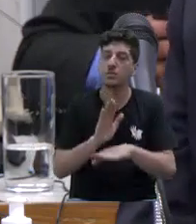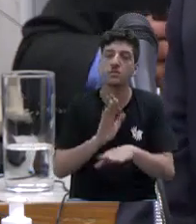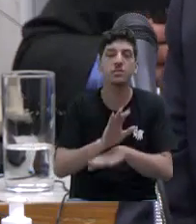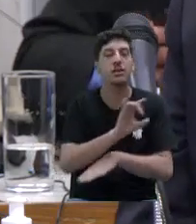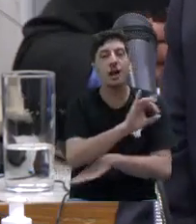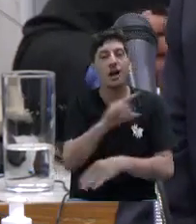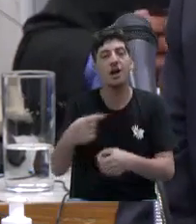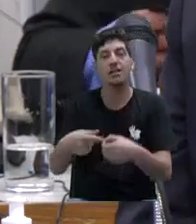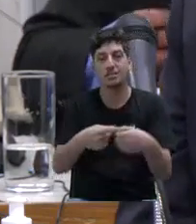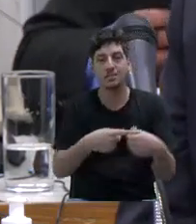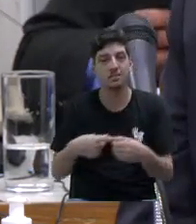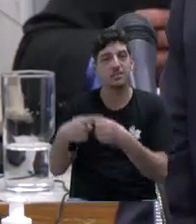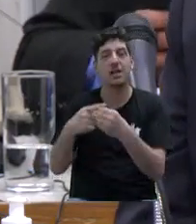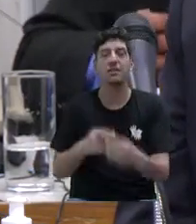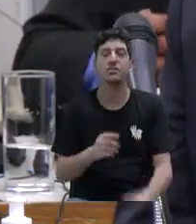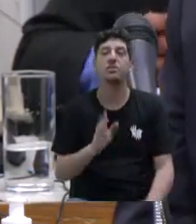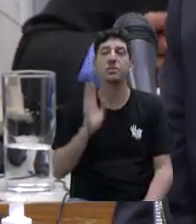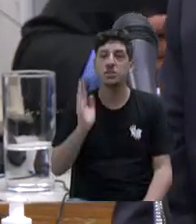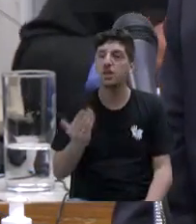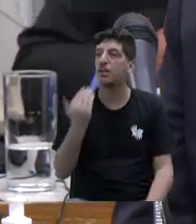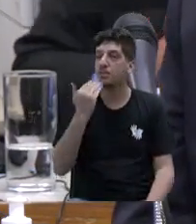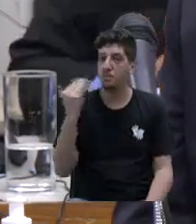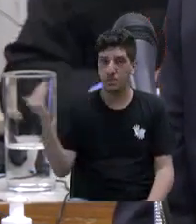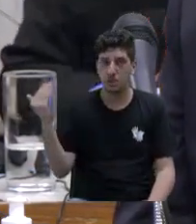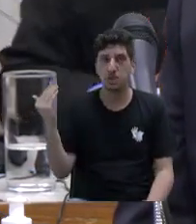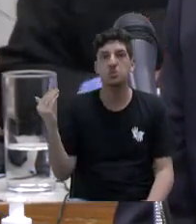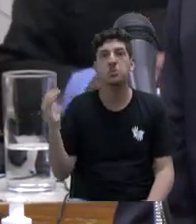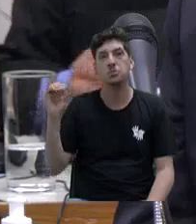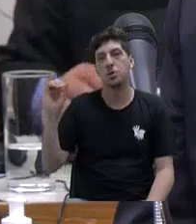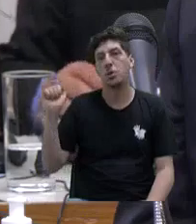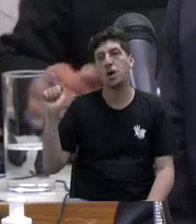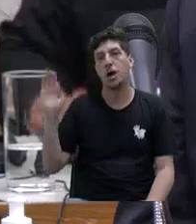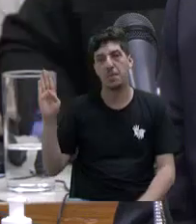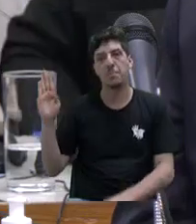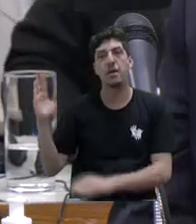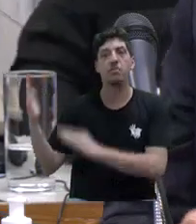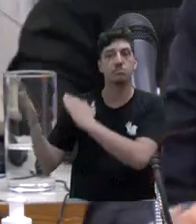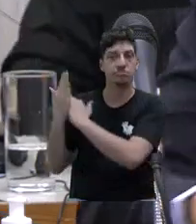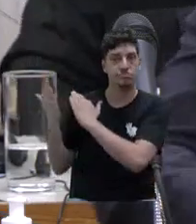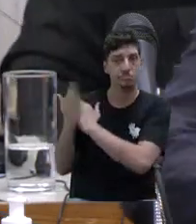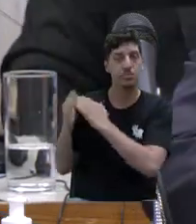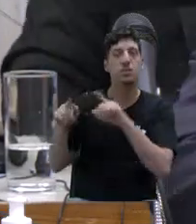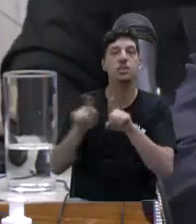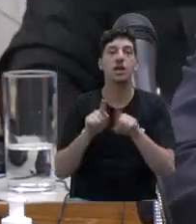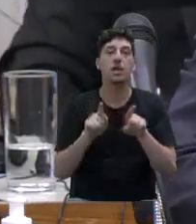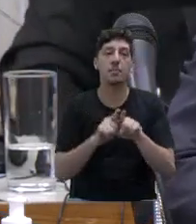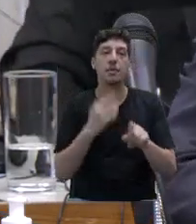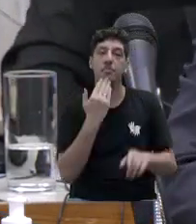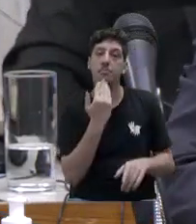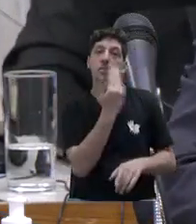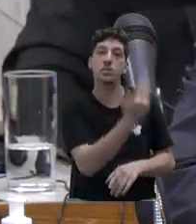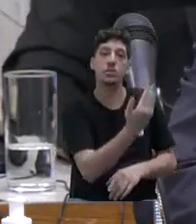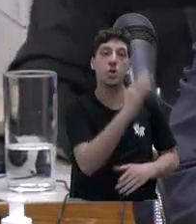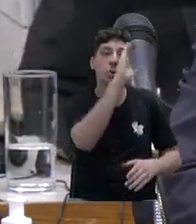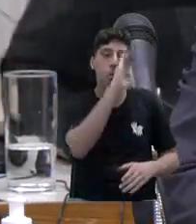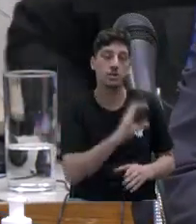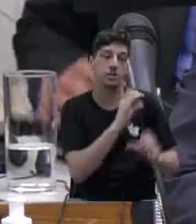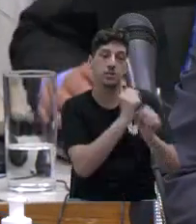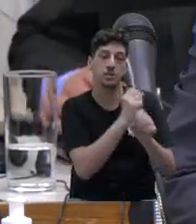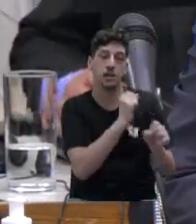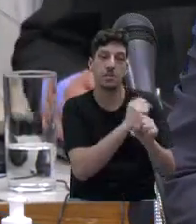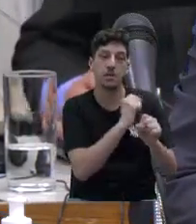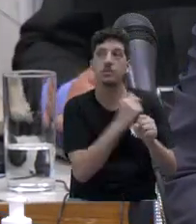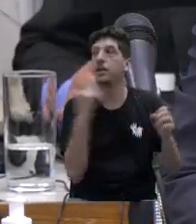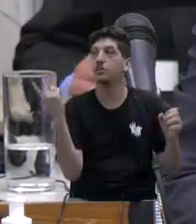cidade. Então, nós já fizemos o requerimento para a OAB e vamos fazer também, trazer o envolvimento do Conselho de Contabilidade, que